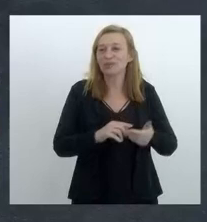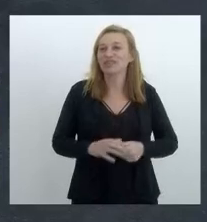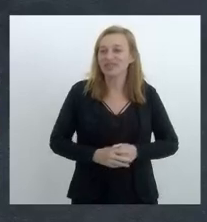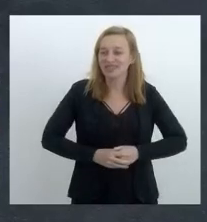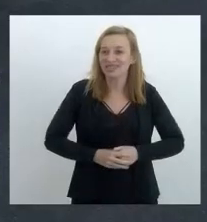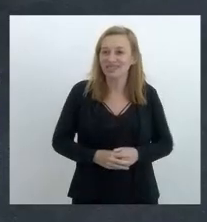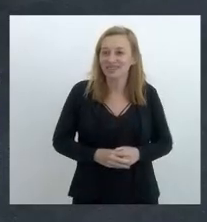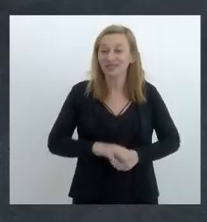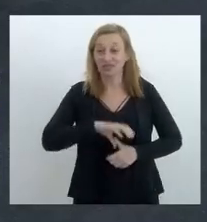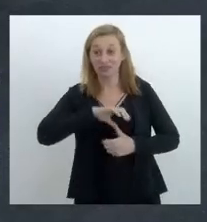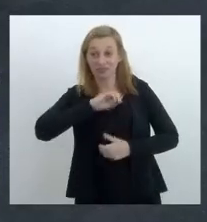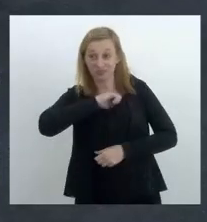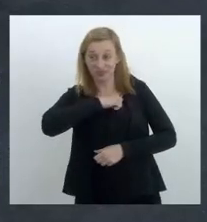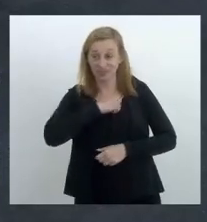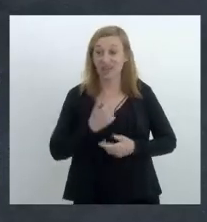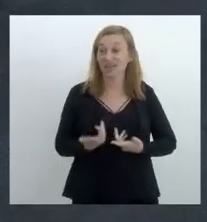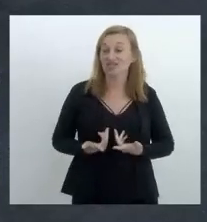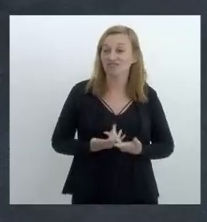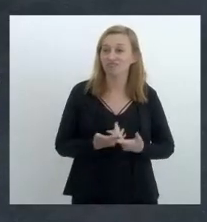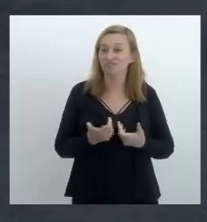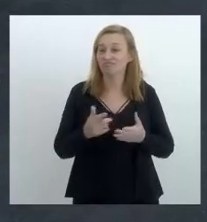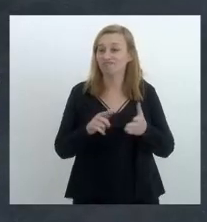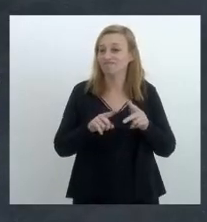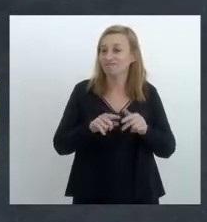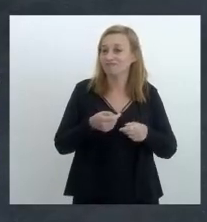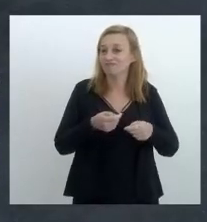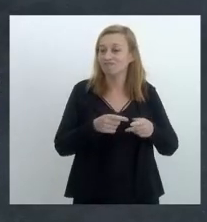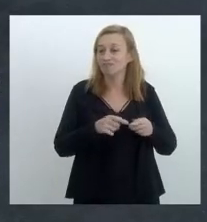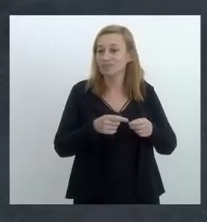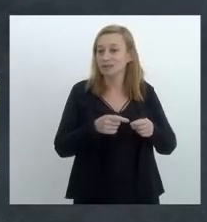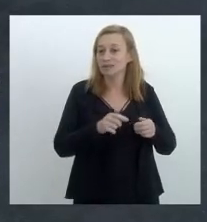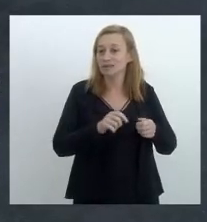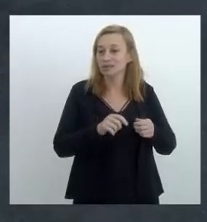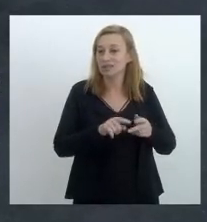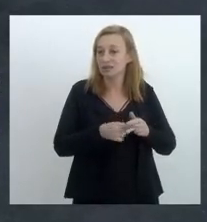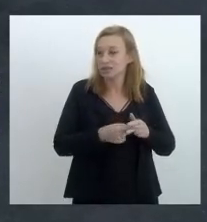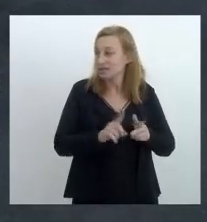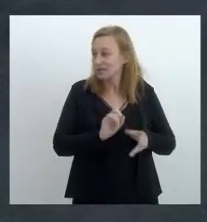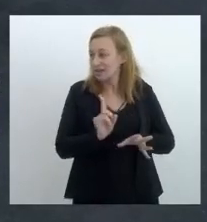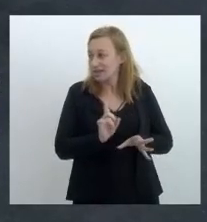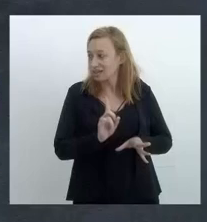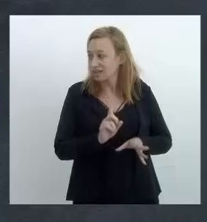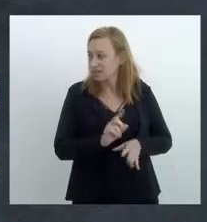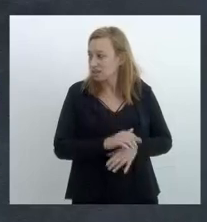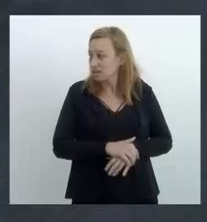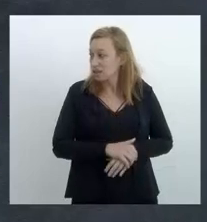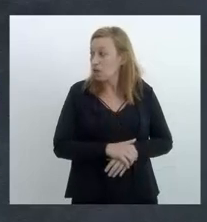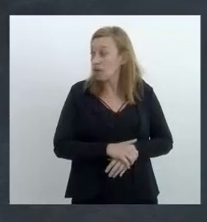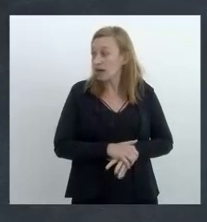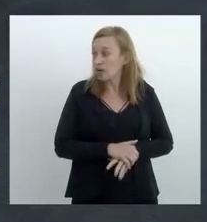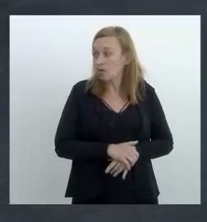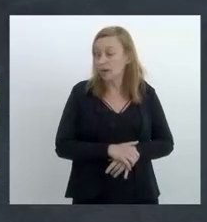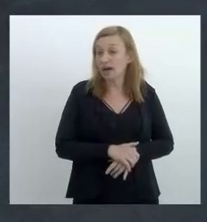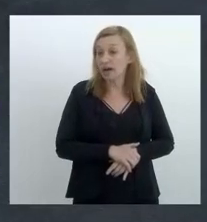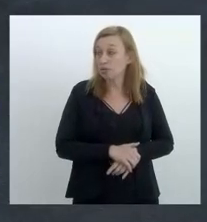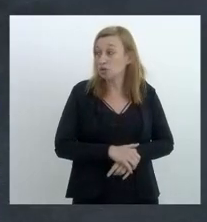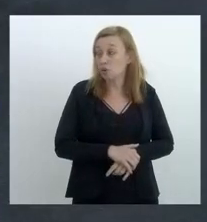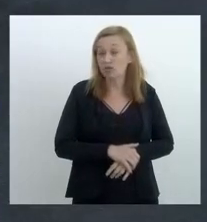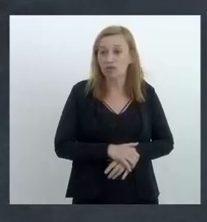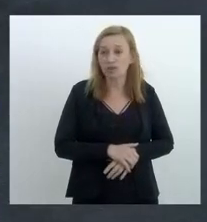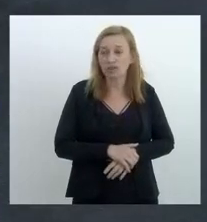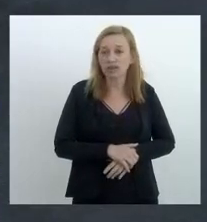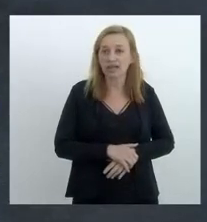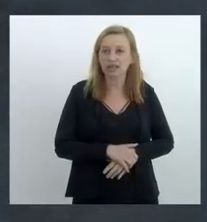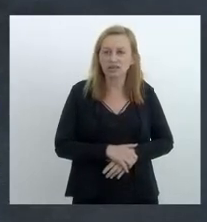regime de recuperação fiscal, sem nenhum tipo de atualização. Então, agora vem a atualização depois do pedido e da aprovação da adesão dessa lei.